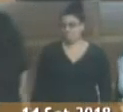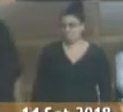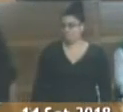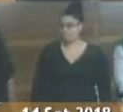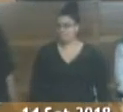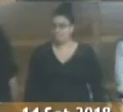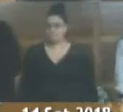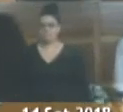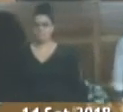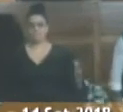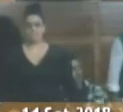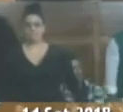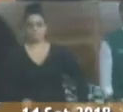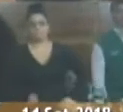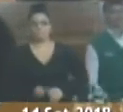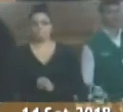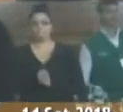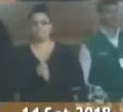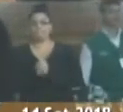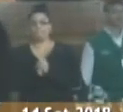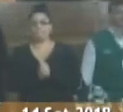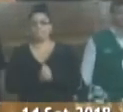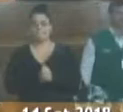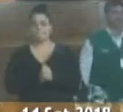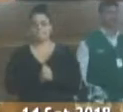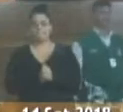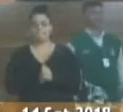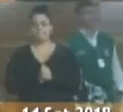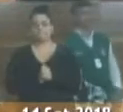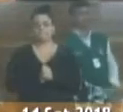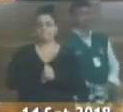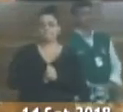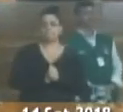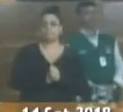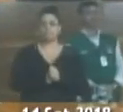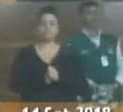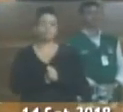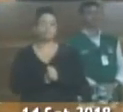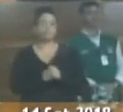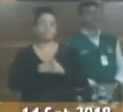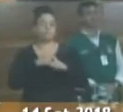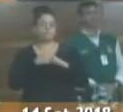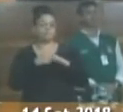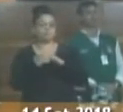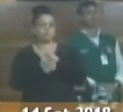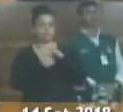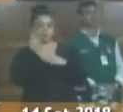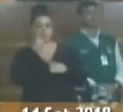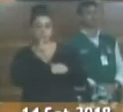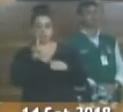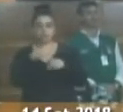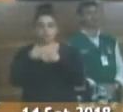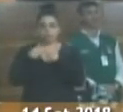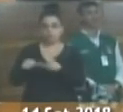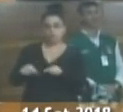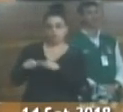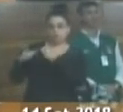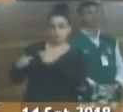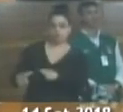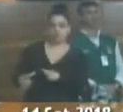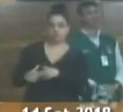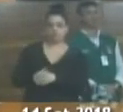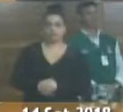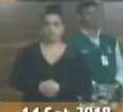algumas comunidades, para que os empreendimentos possam se alojar ali nesse lugar.